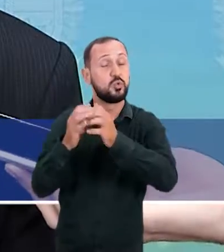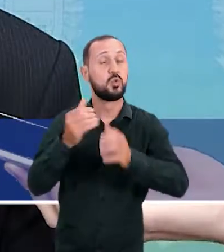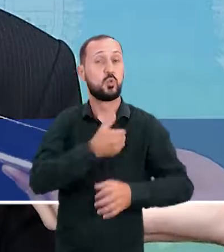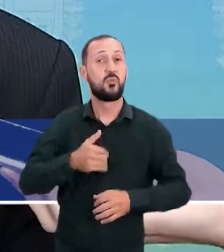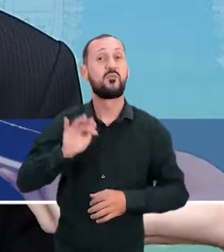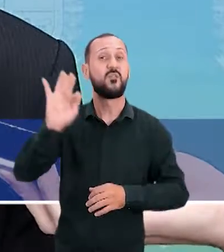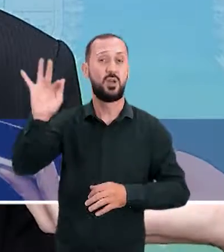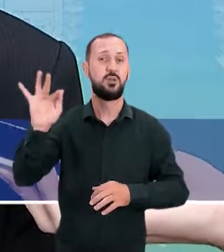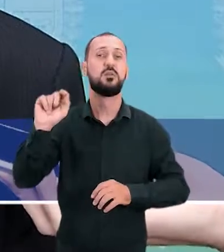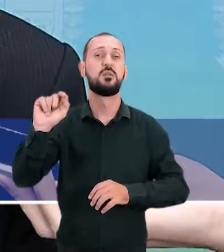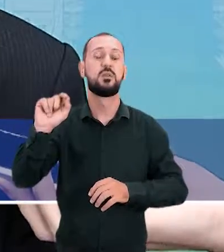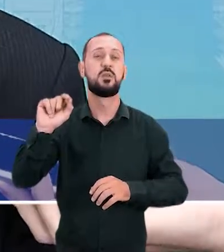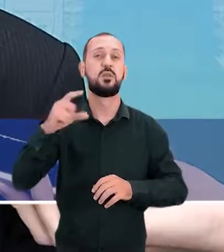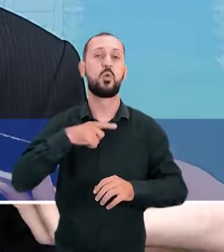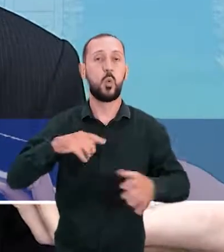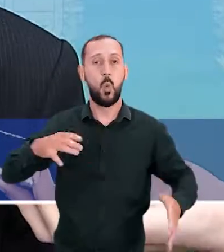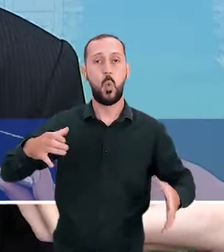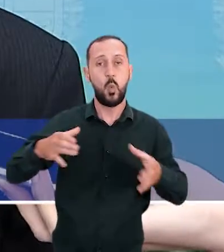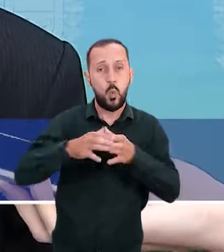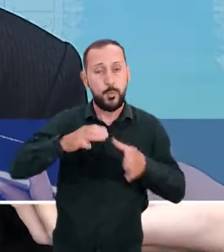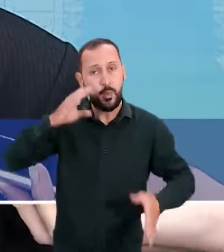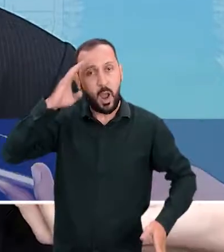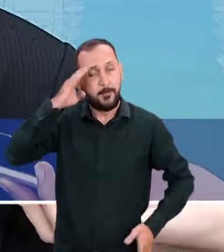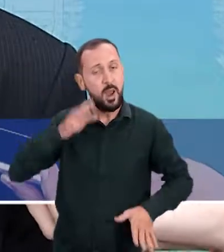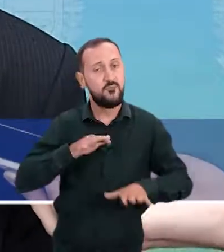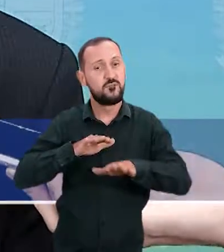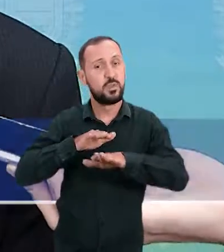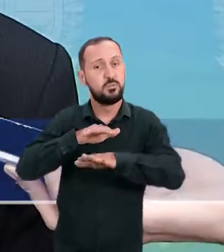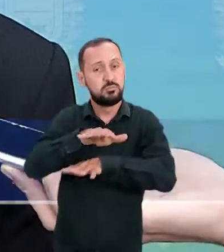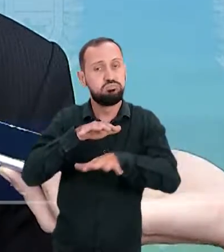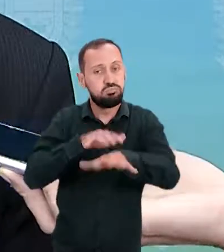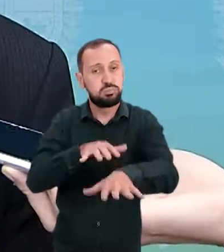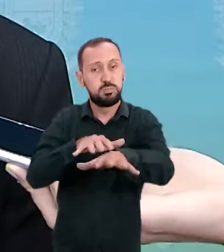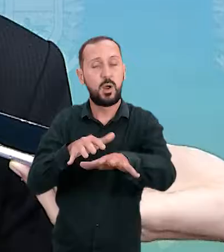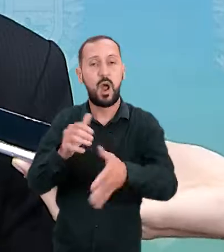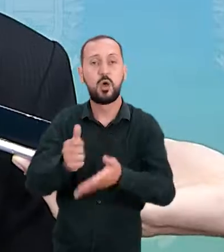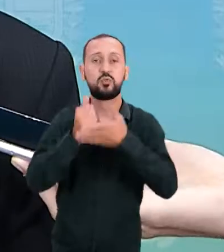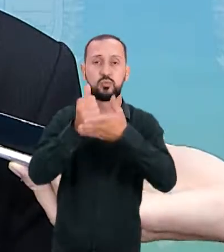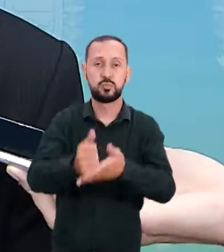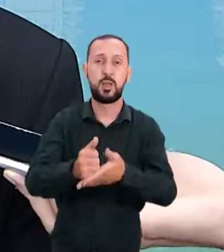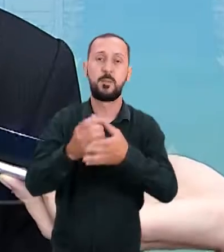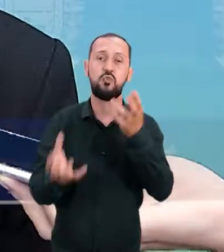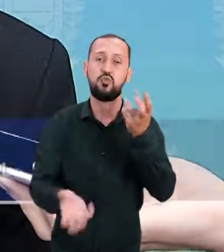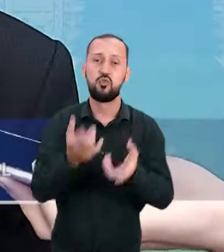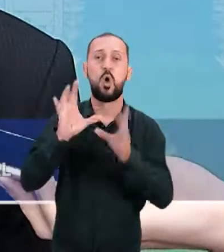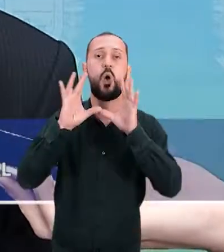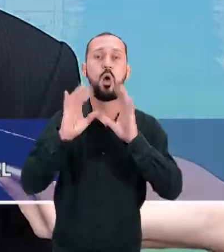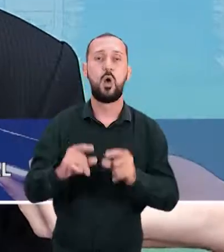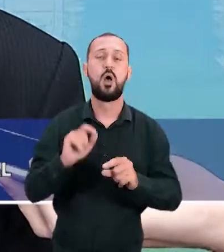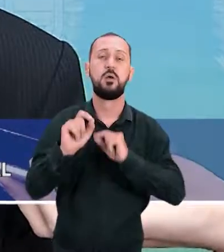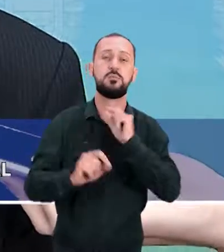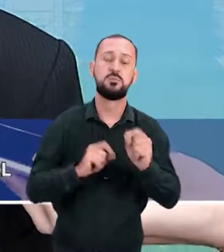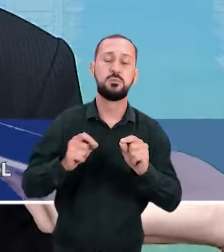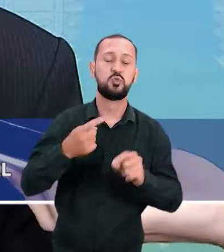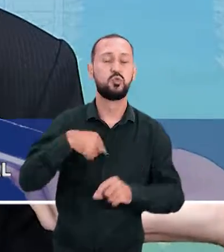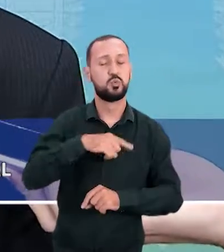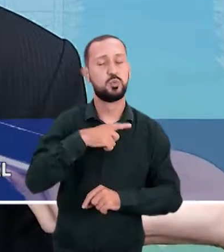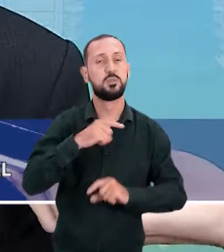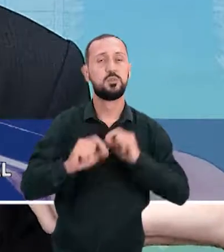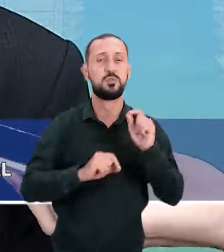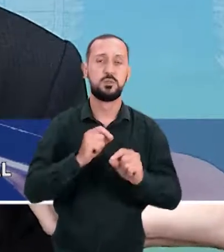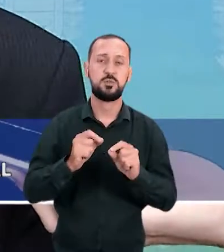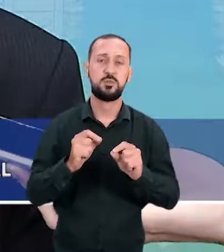buscar a ajuda do governo federal, que a Força Armada Brasileira possa ajudar a combater esse incêndio no Pantanal,